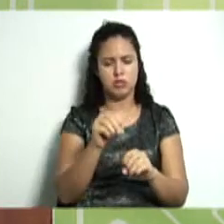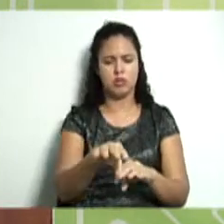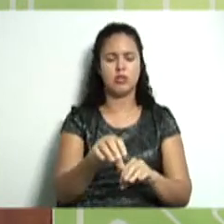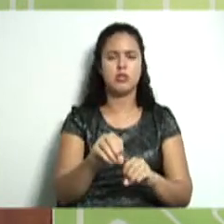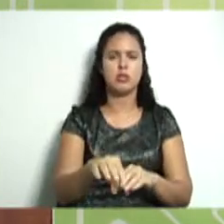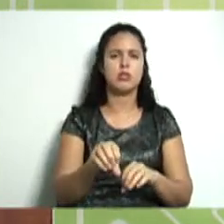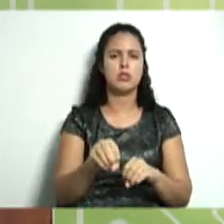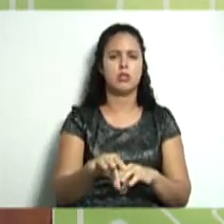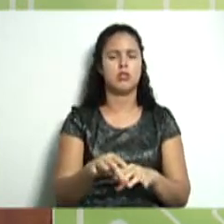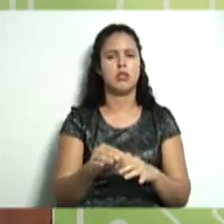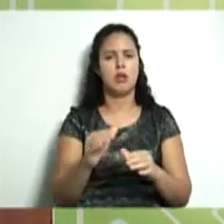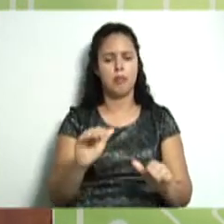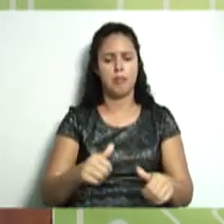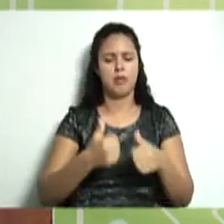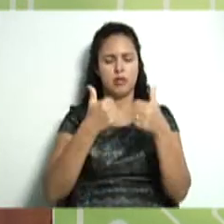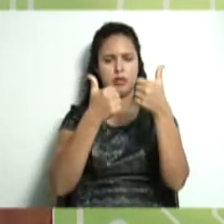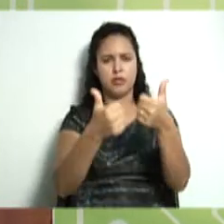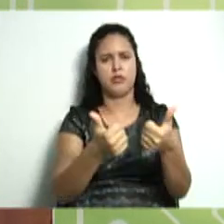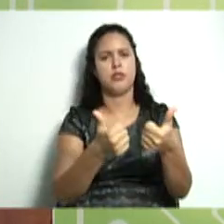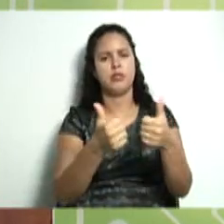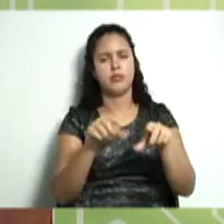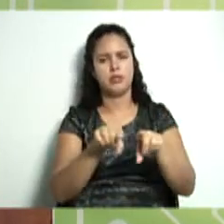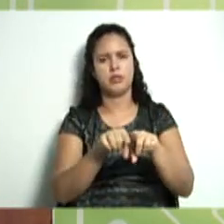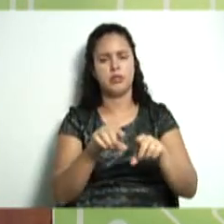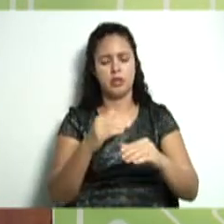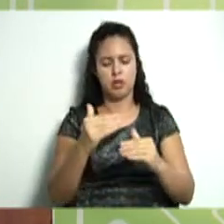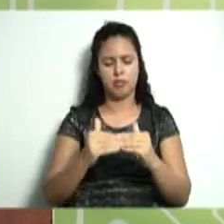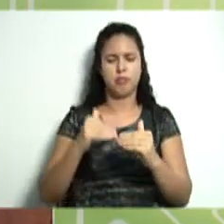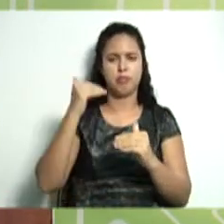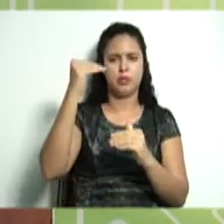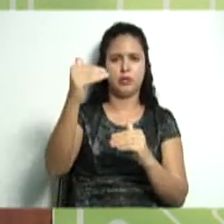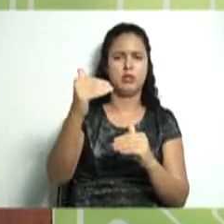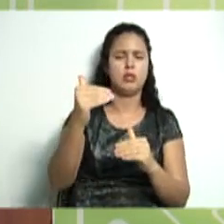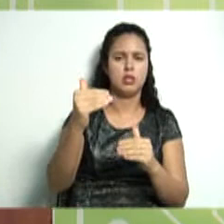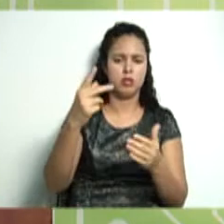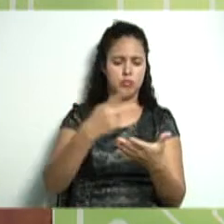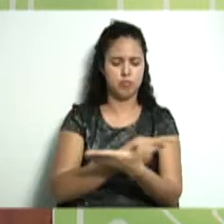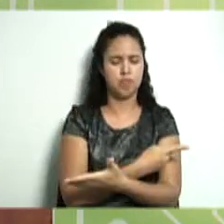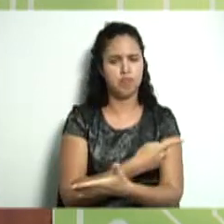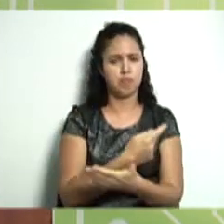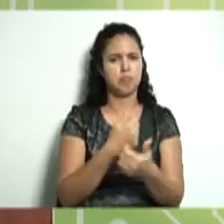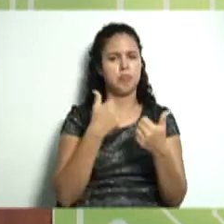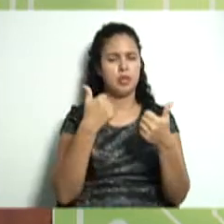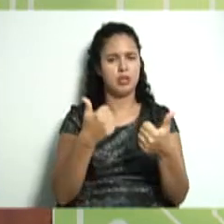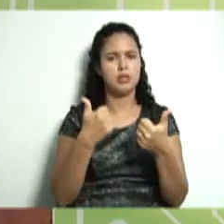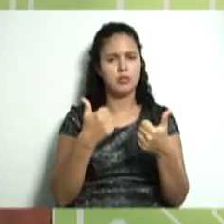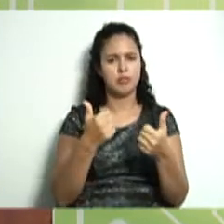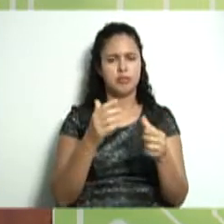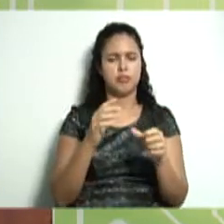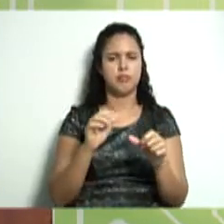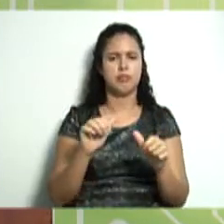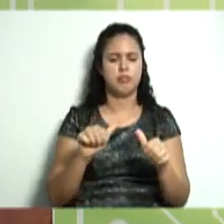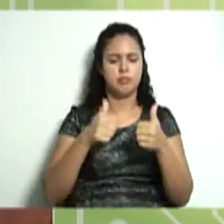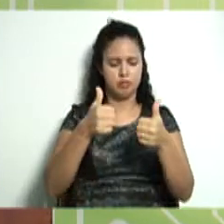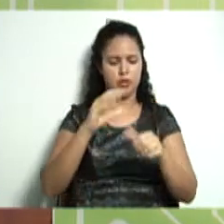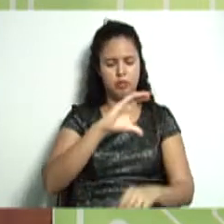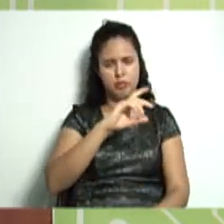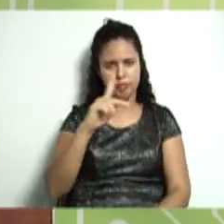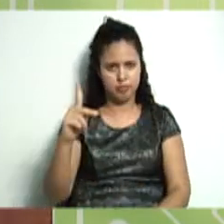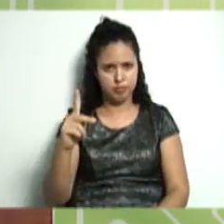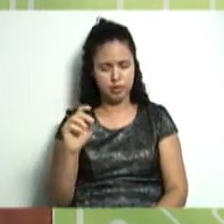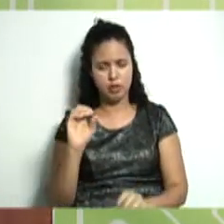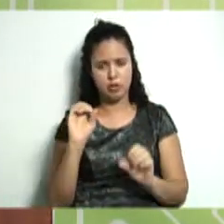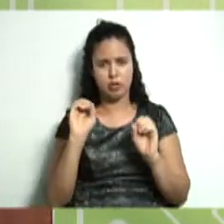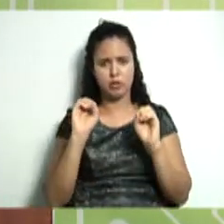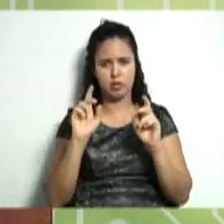educacionais, para melhorar e também aumentar as chances de sucesso dessa cooperativa, ok? E a